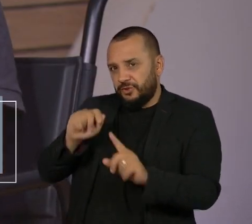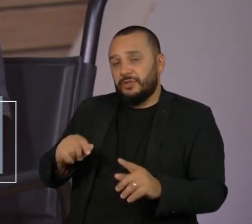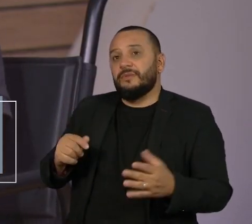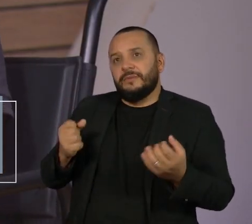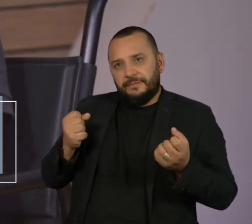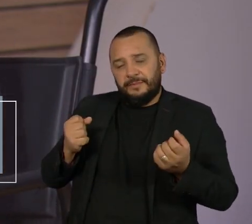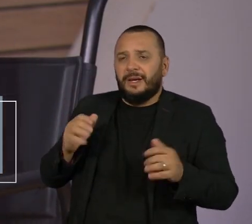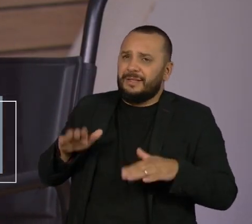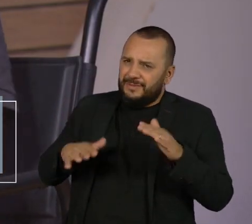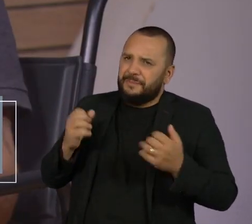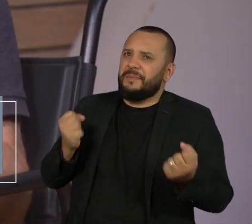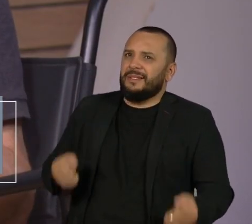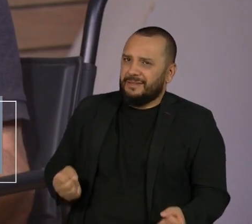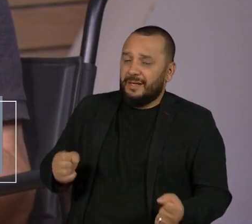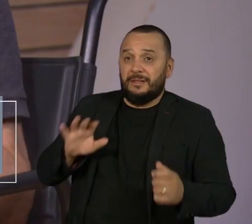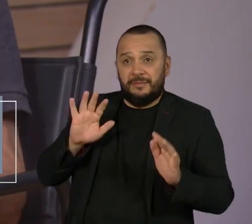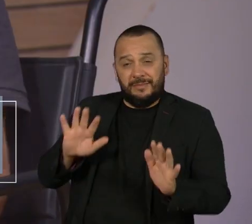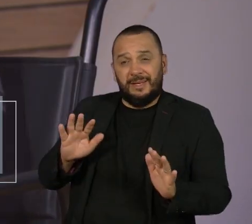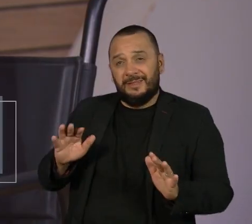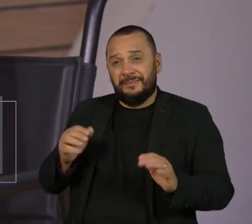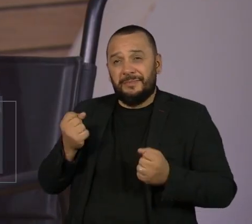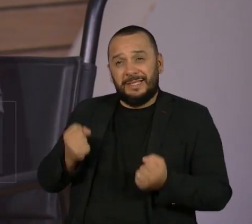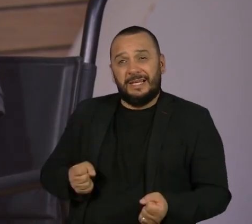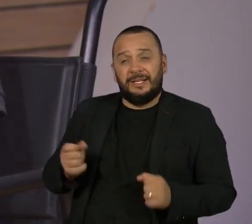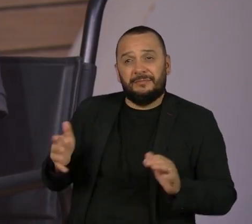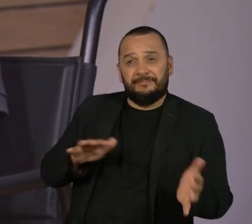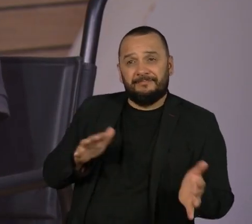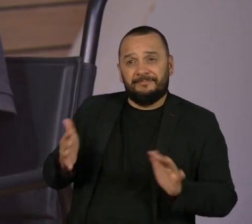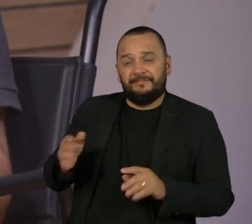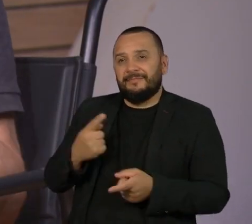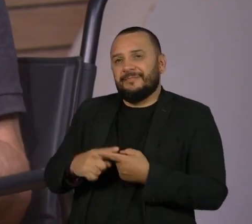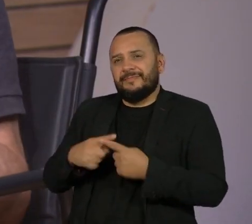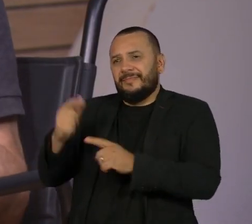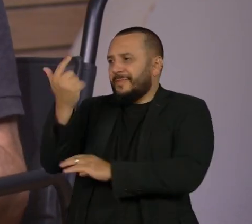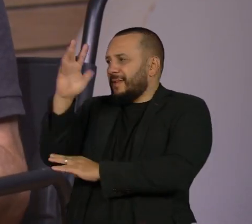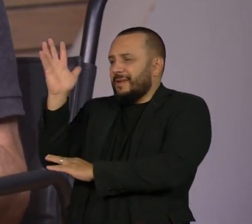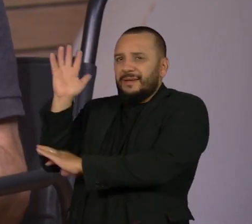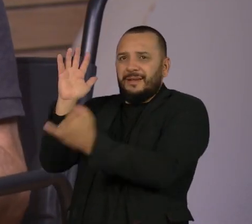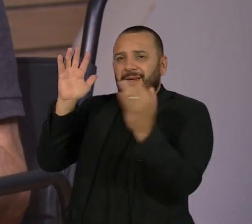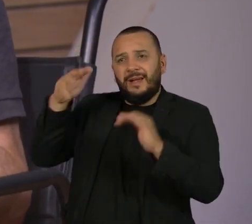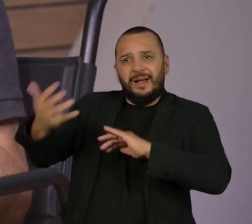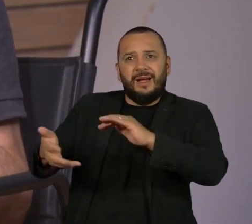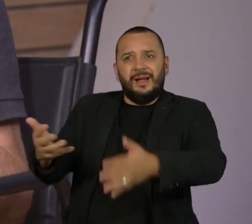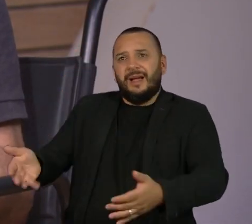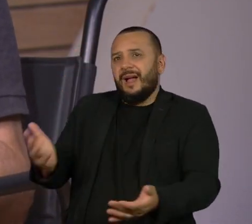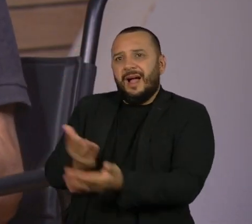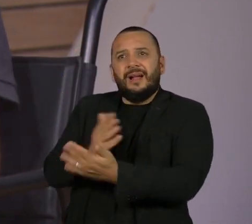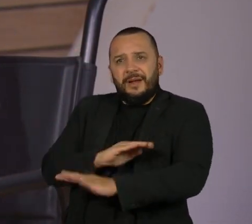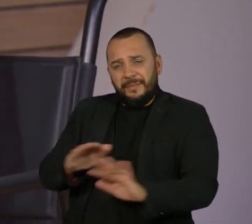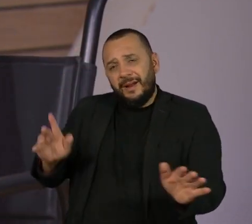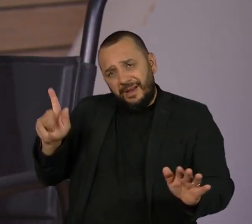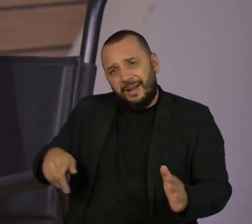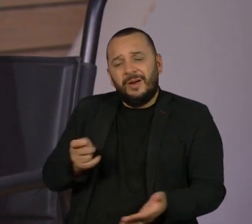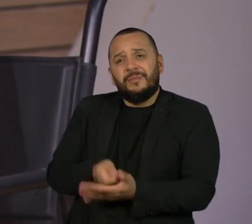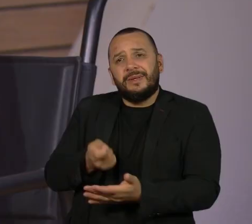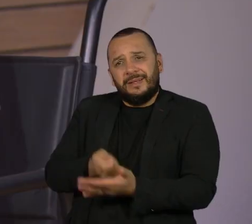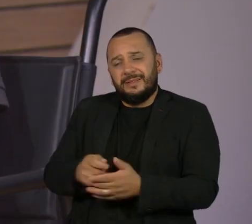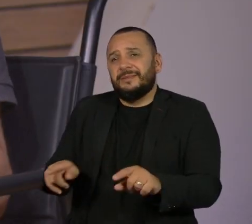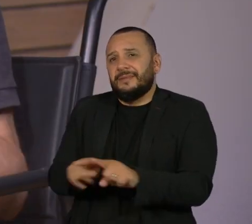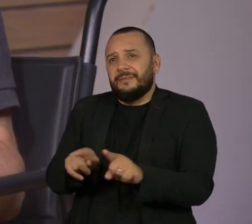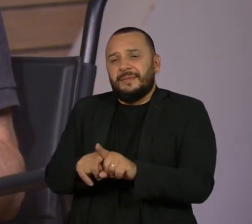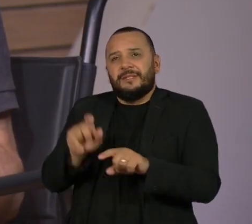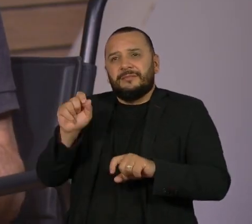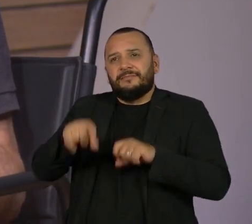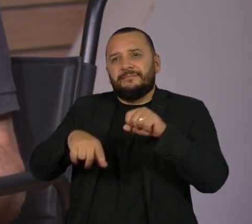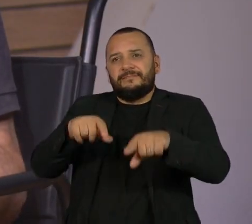dizer, nem tão robustas, porque, na realidade, de acabar com o desmatamento era uma coisa de obrigação, né? Fazer restauração